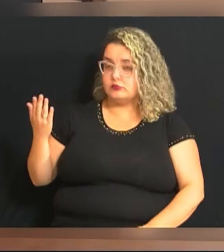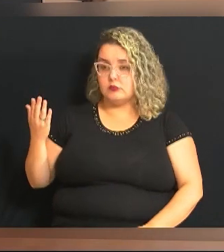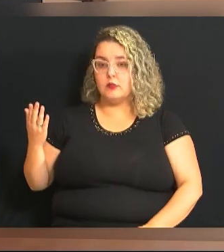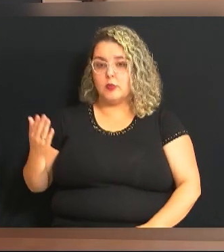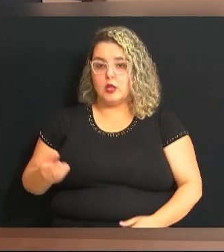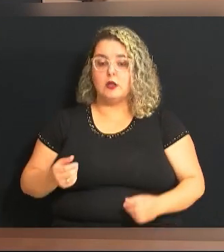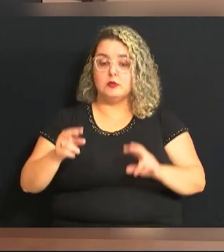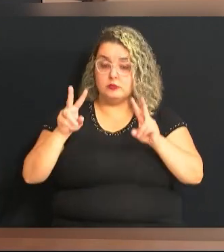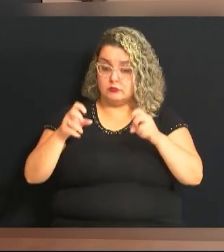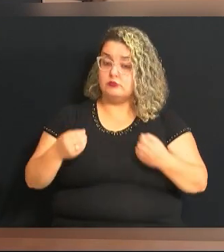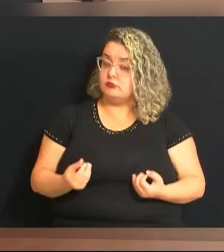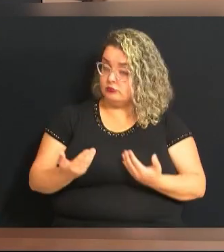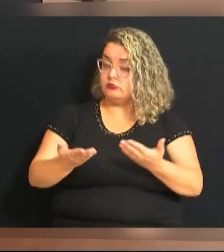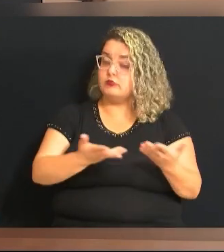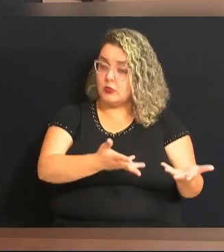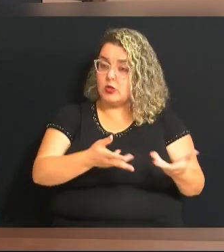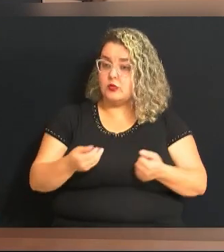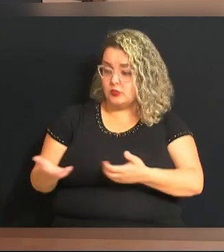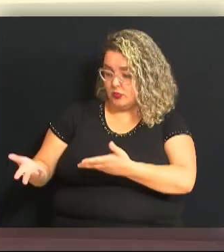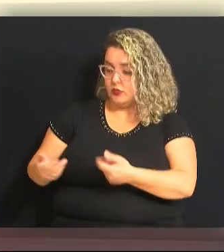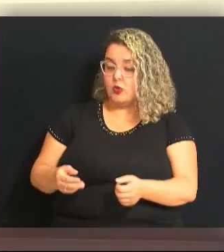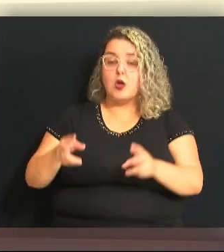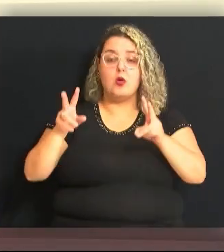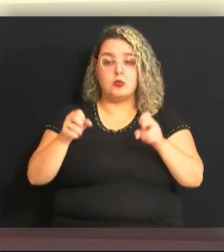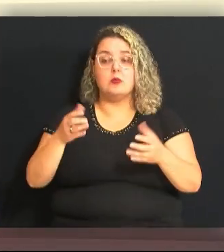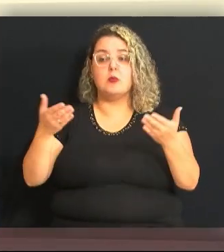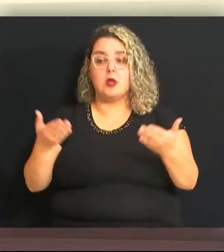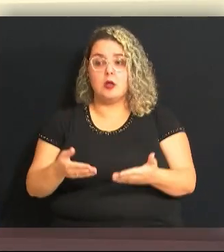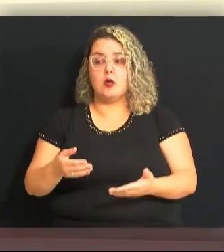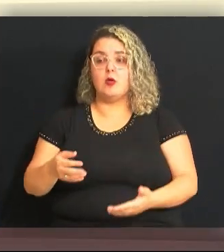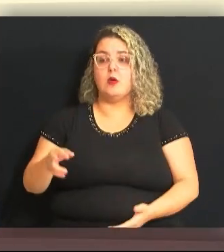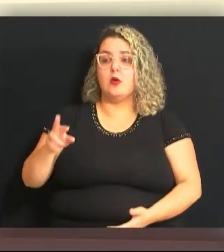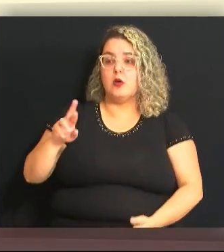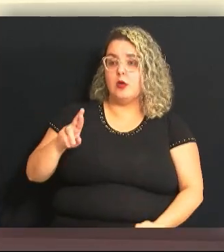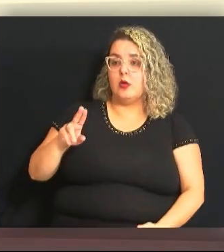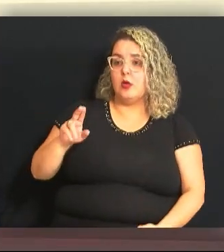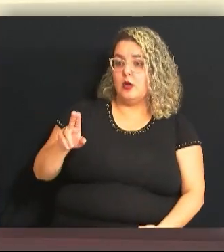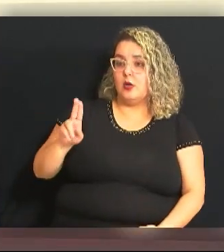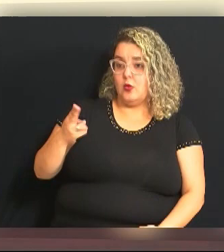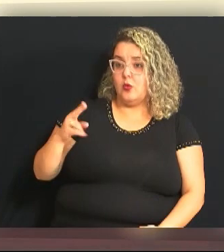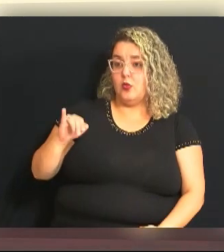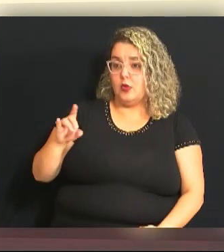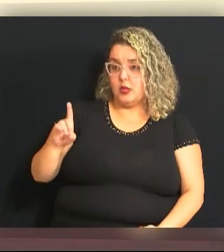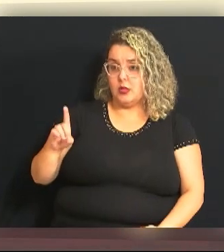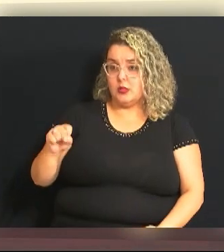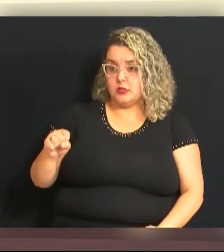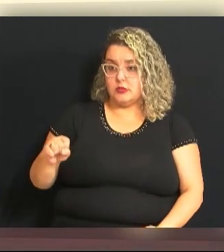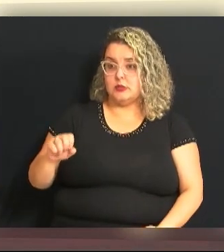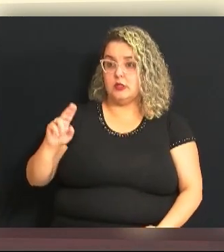o tema do encontro e os convidados. E o tema hoje é o HIDS, que é o Hub